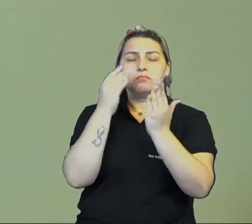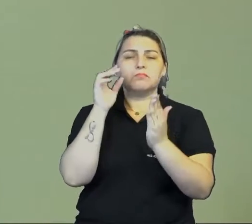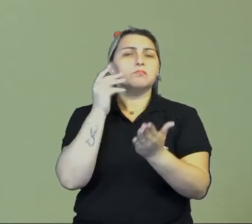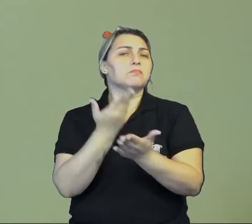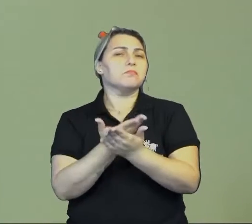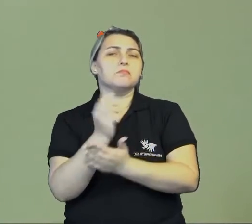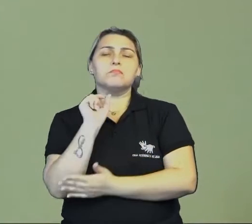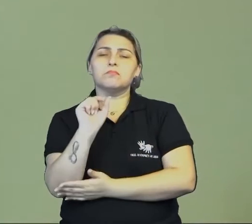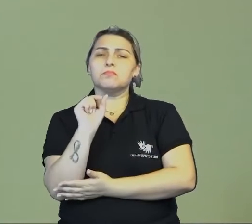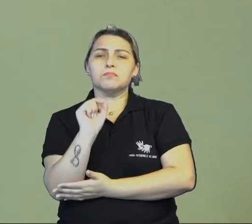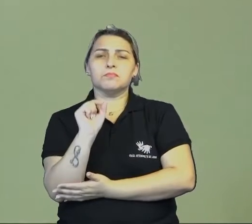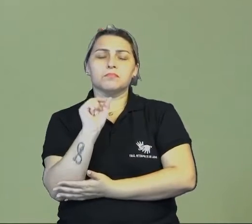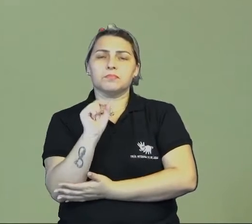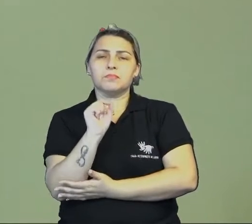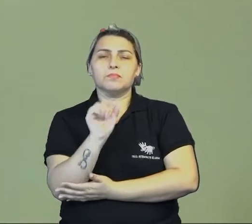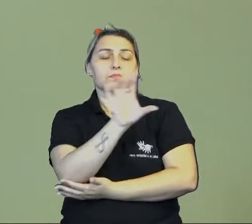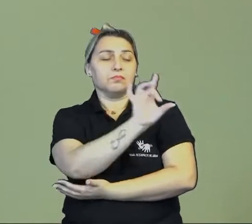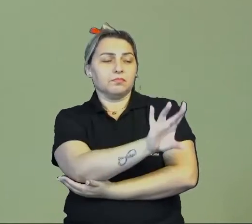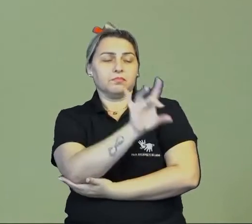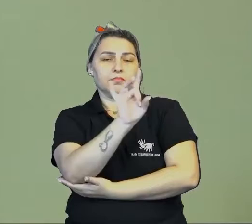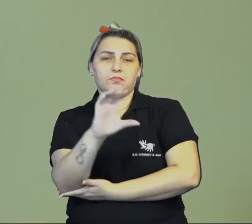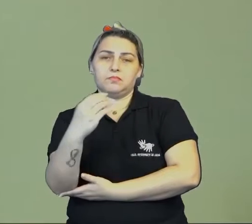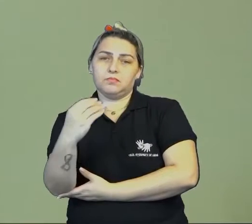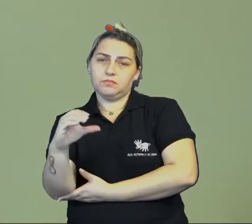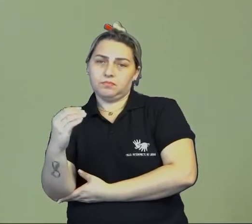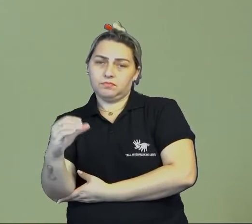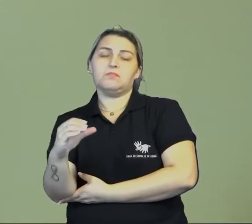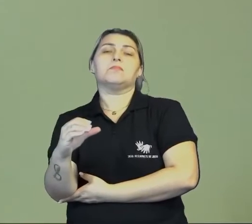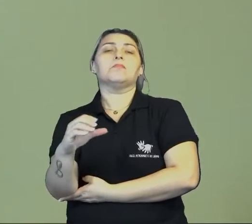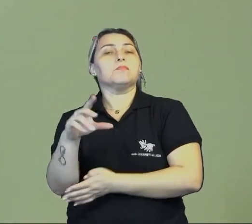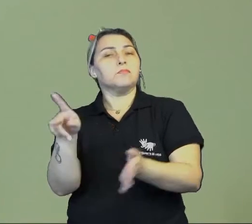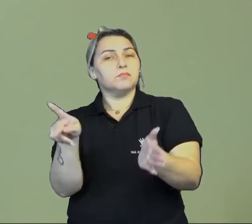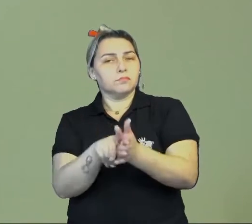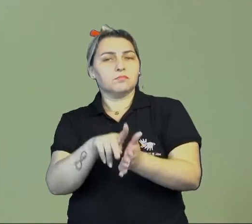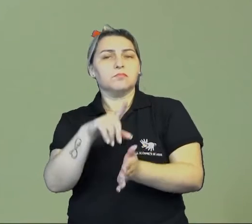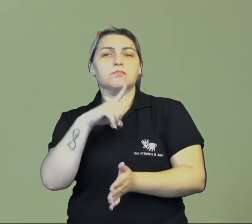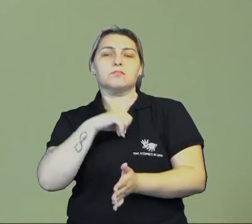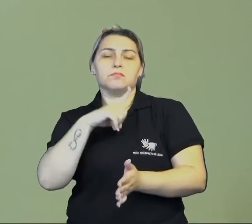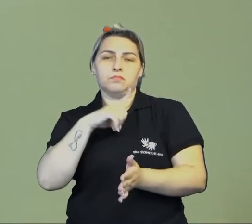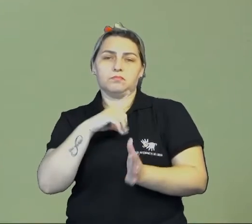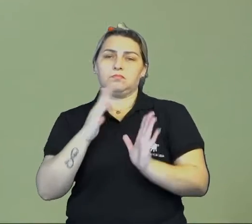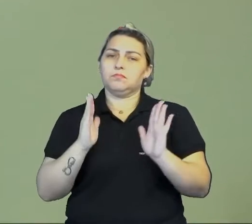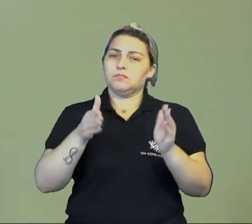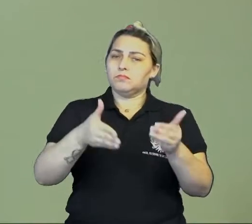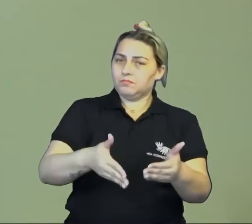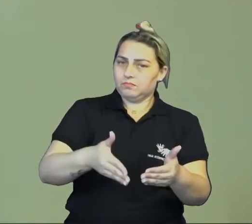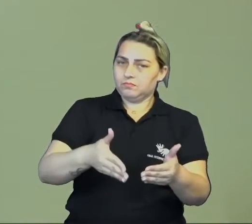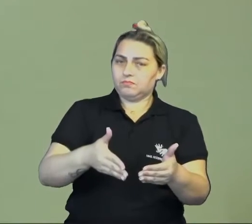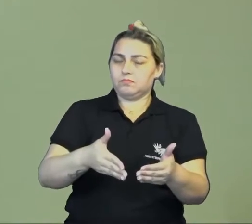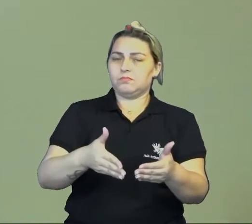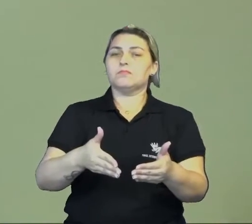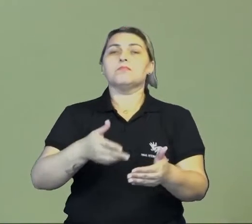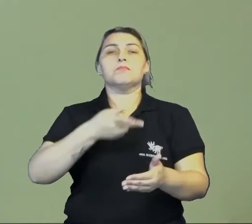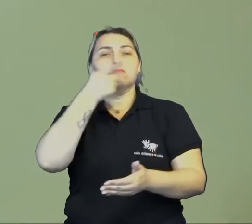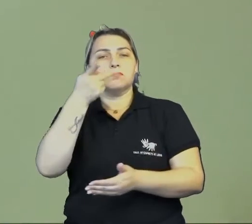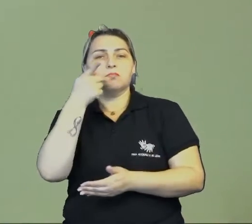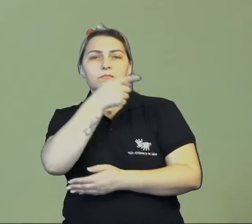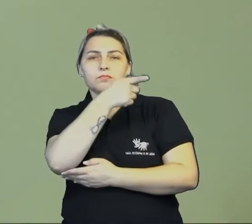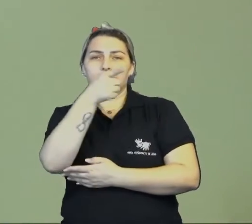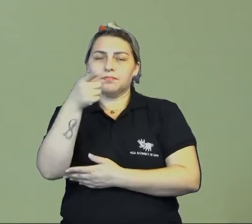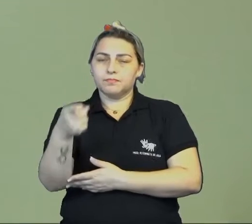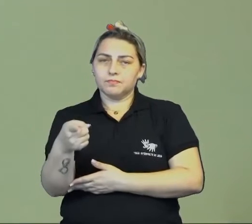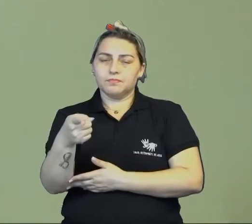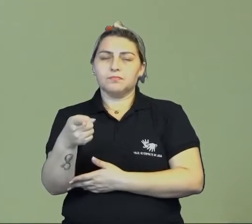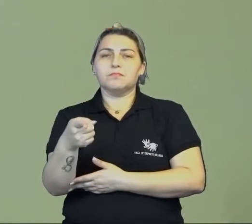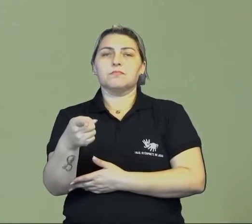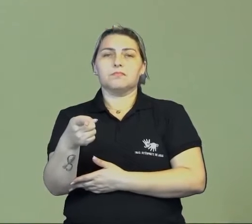quê? Ou seja, cada ciência dessa possui o seu campo de atuação. E eu estou afirmando a vocês que